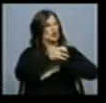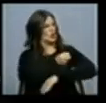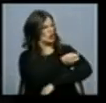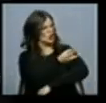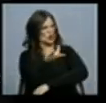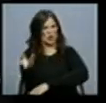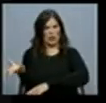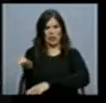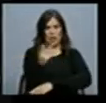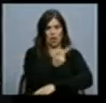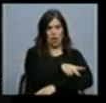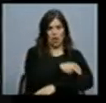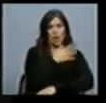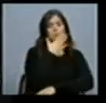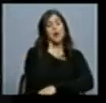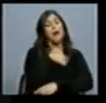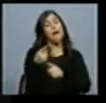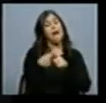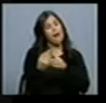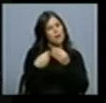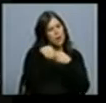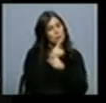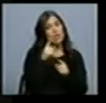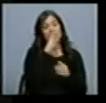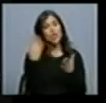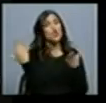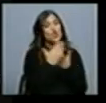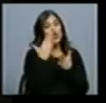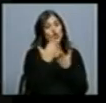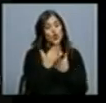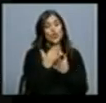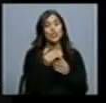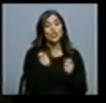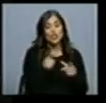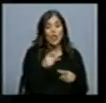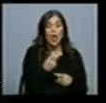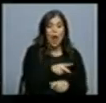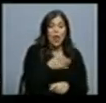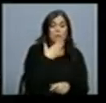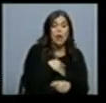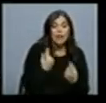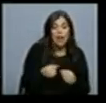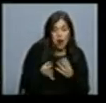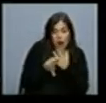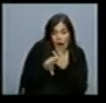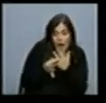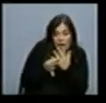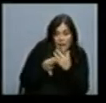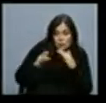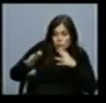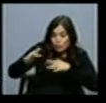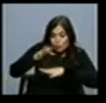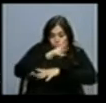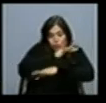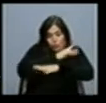de uma anã branca. Mais interessante ainda, de acordo com este estudo, esta anã branca está rodeado de anéis de poeira. E se calhar 2